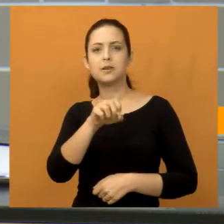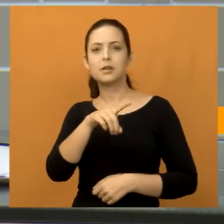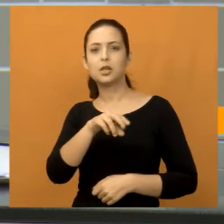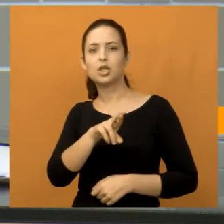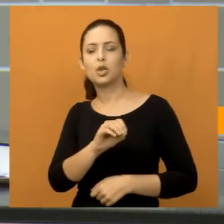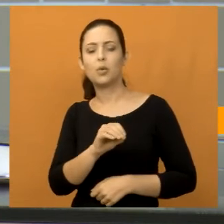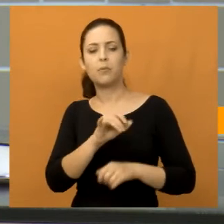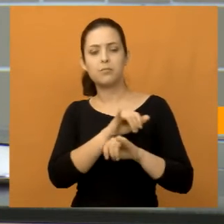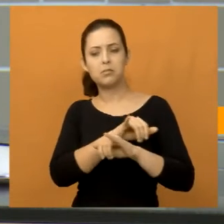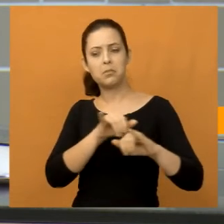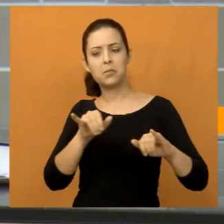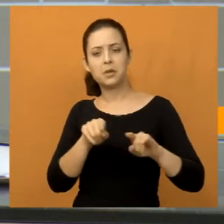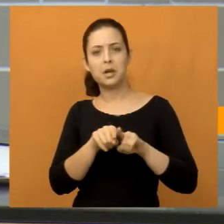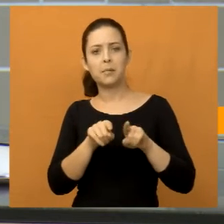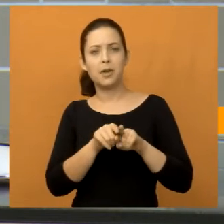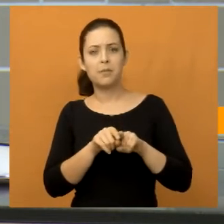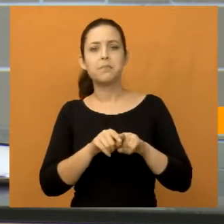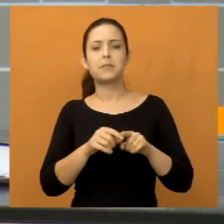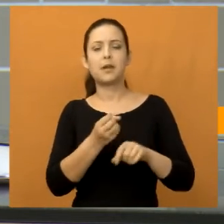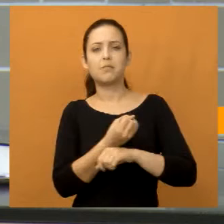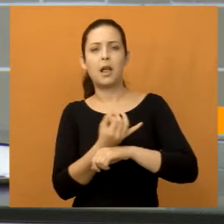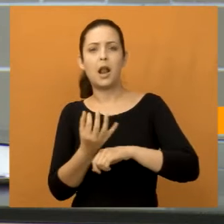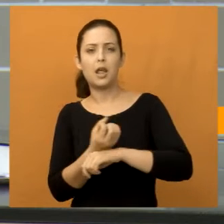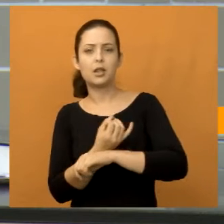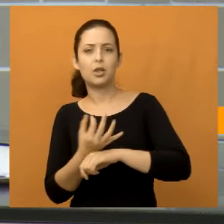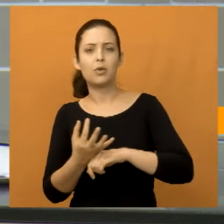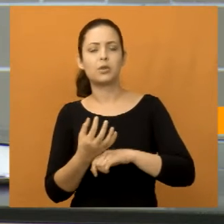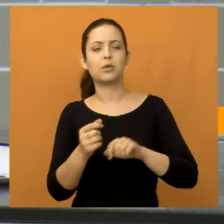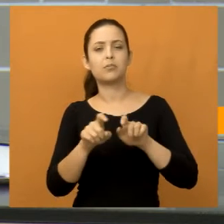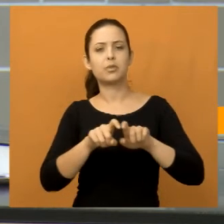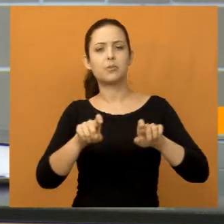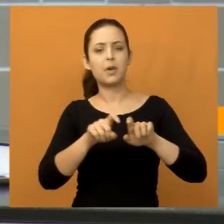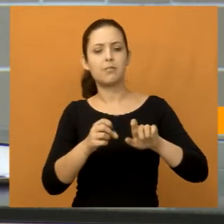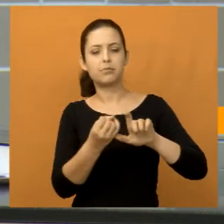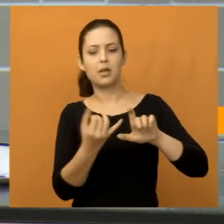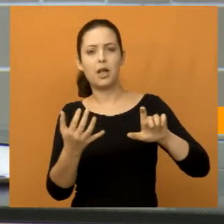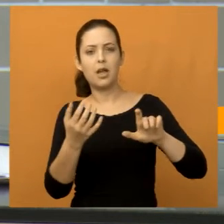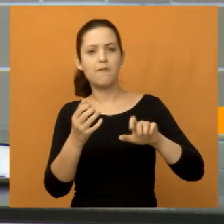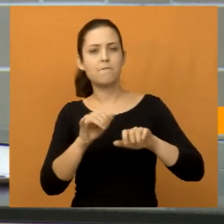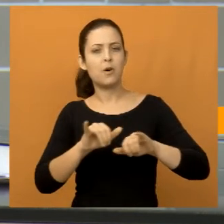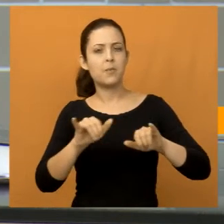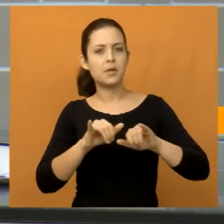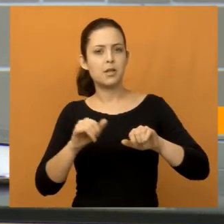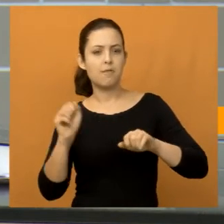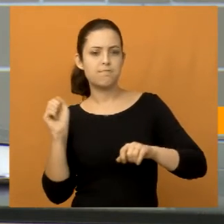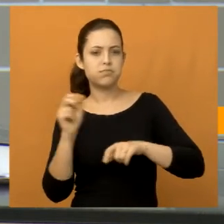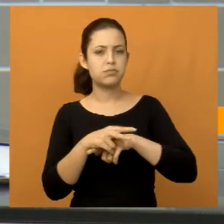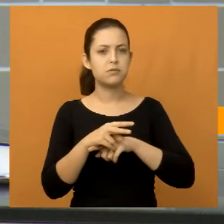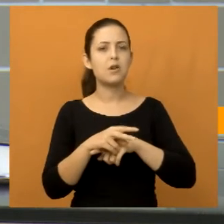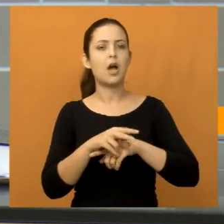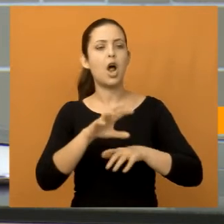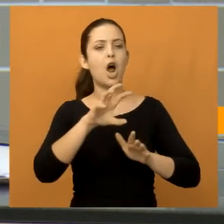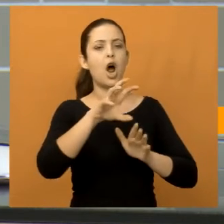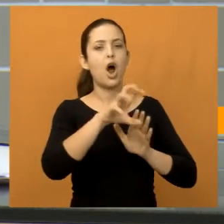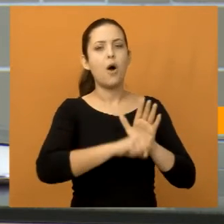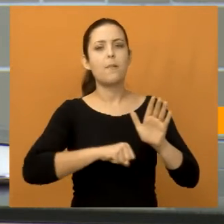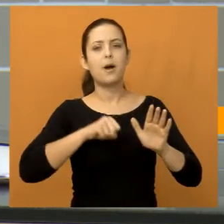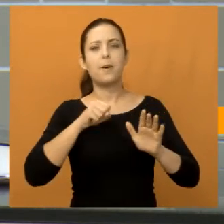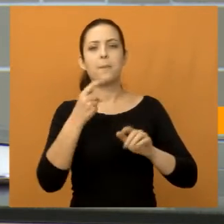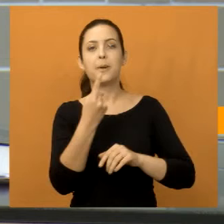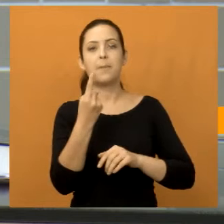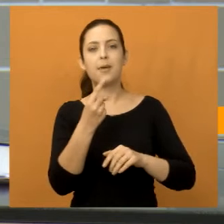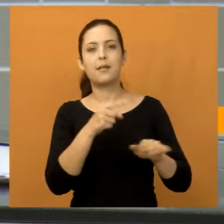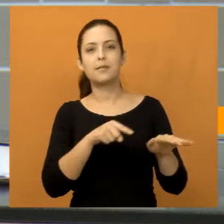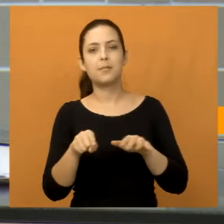noticiou ainda que os dados eletrônicos da Fundação Prolar haviam sofrido ataque hacker na primeira semana